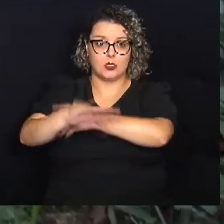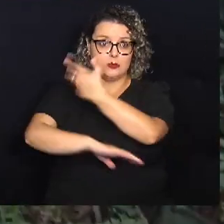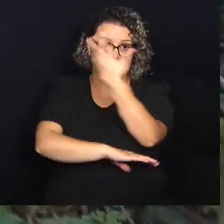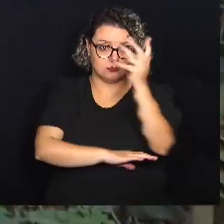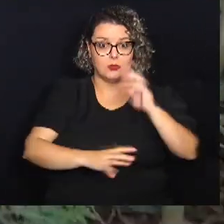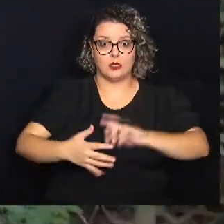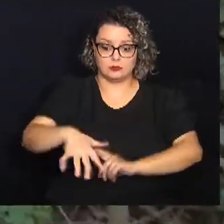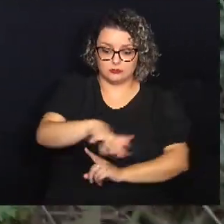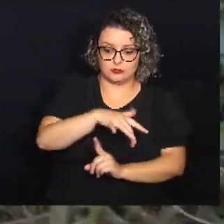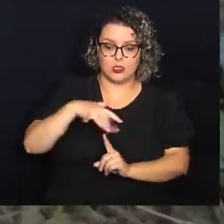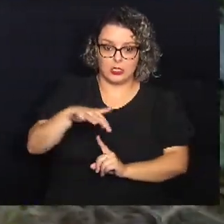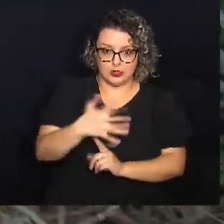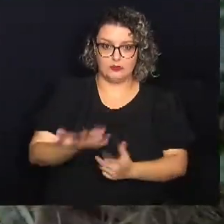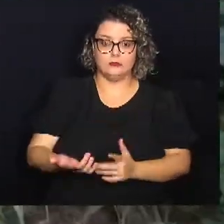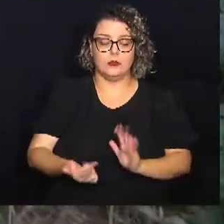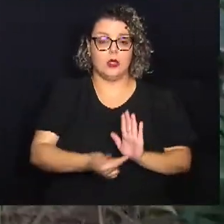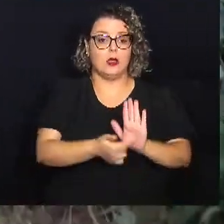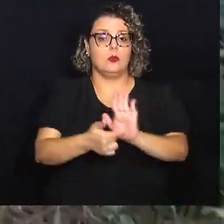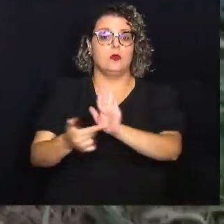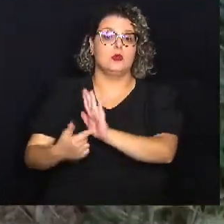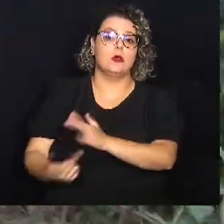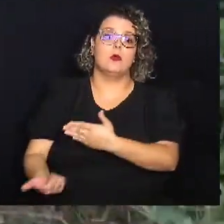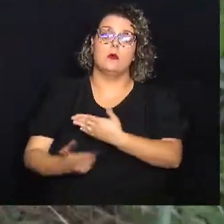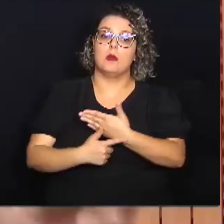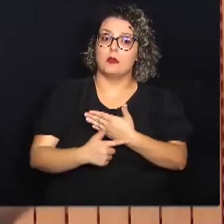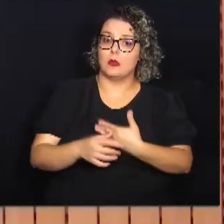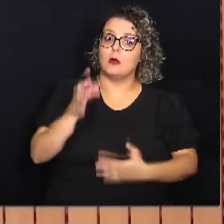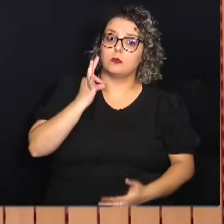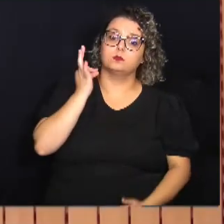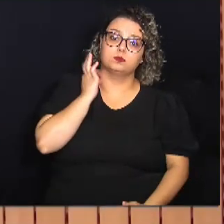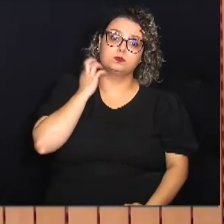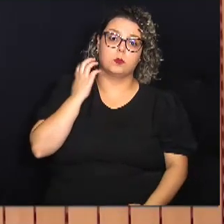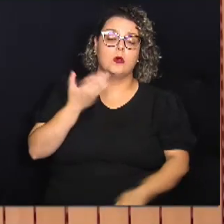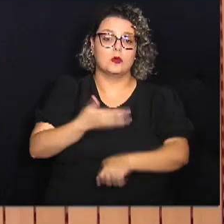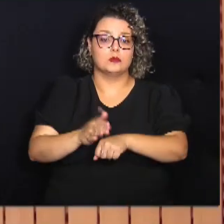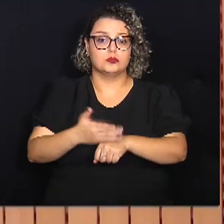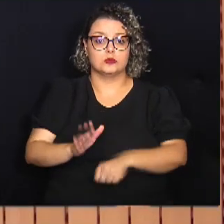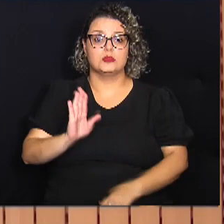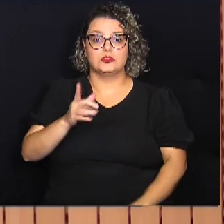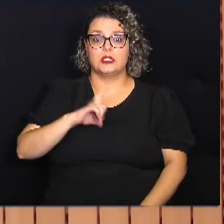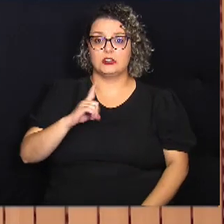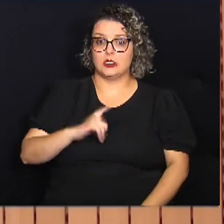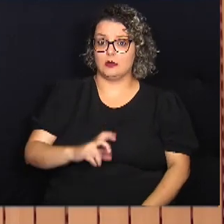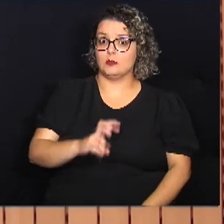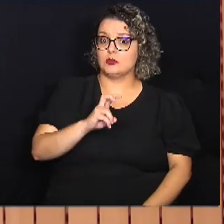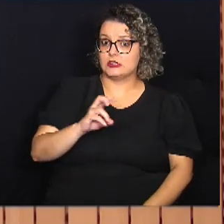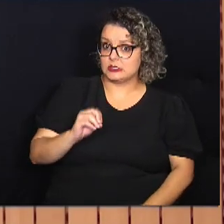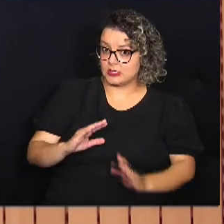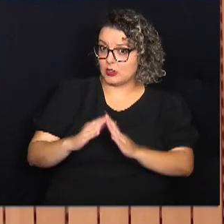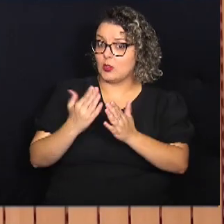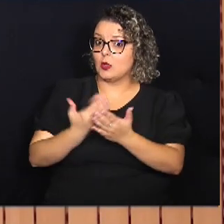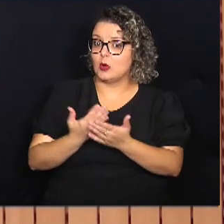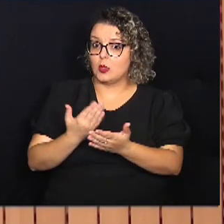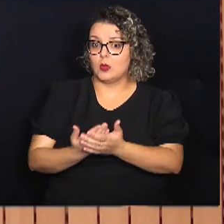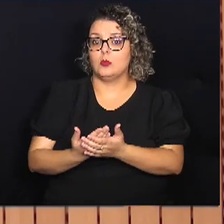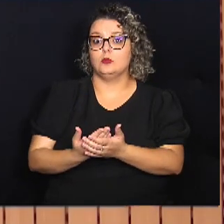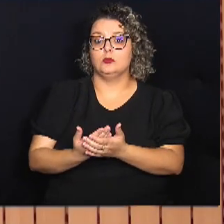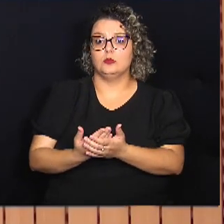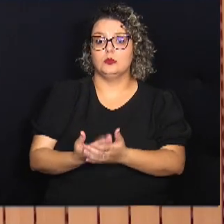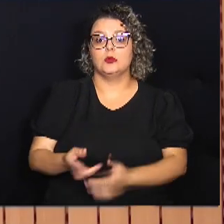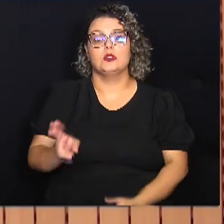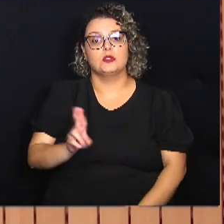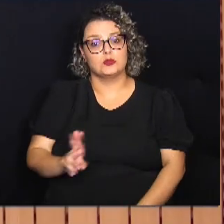para evidenciar o papel das abelhas na prática. Já temos 50 escolas que implantaram,